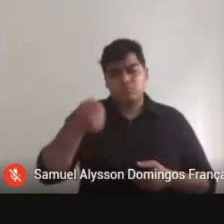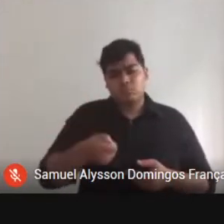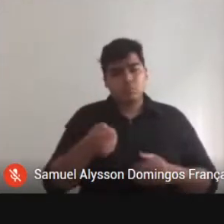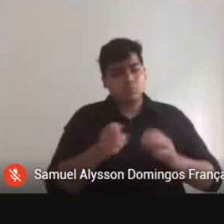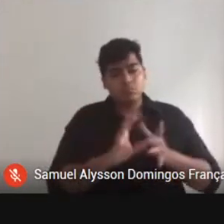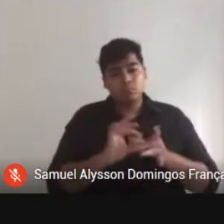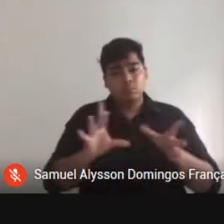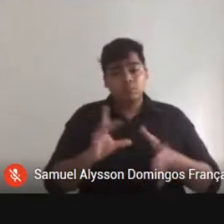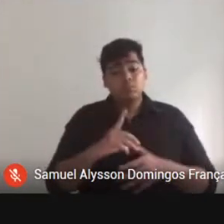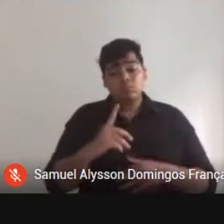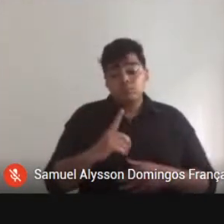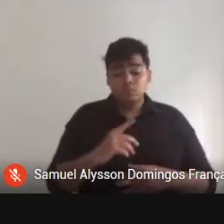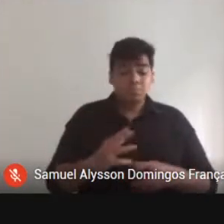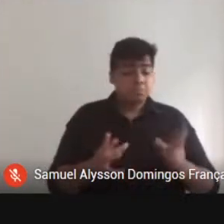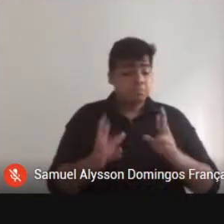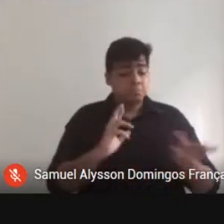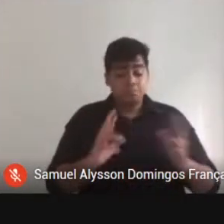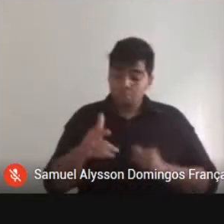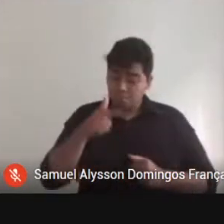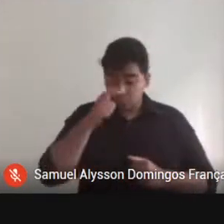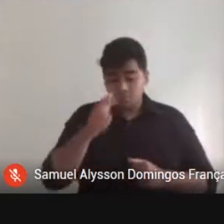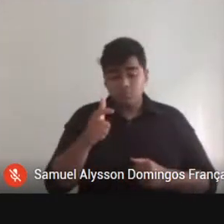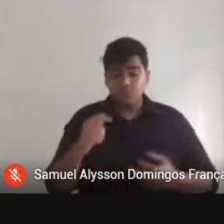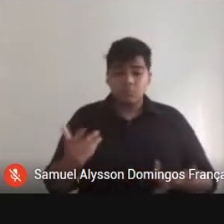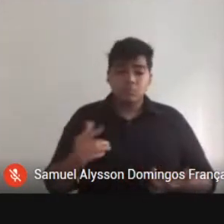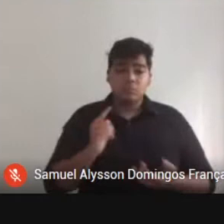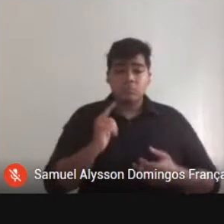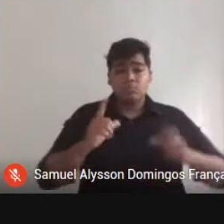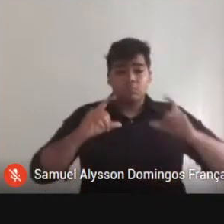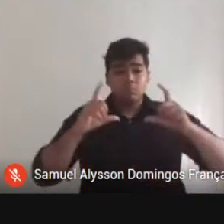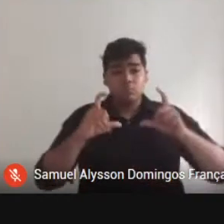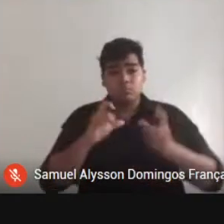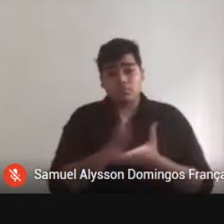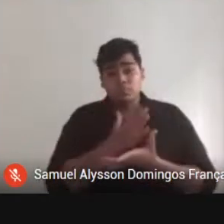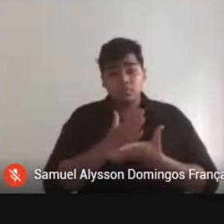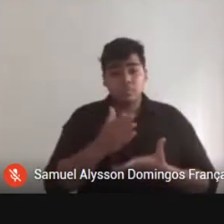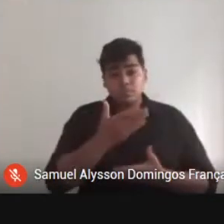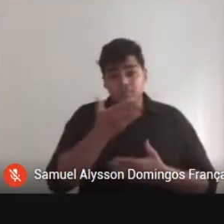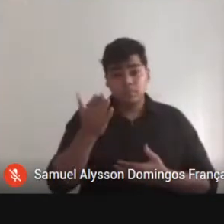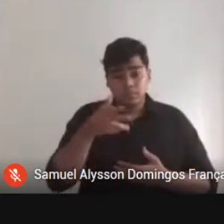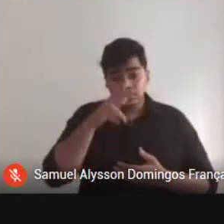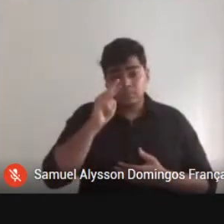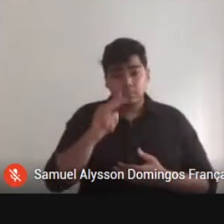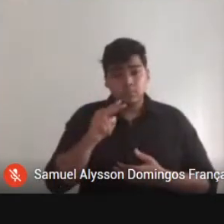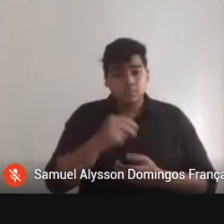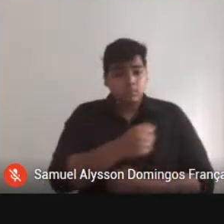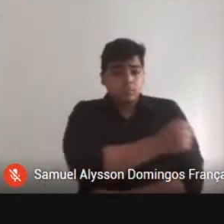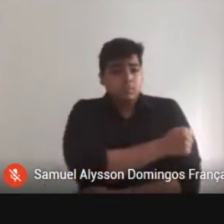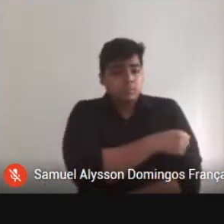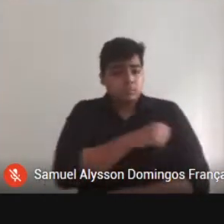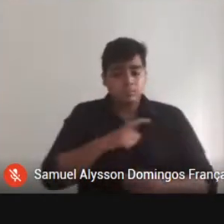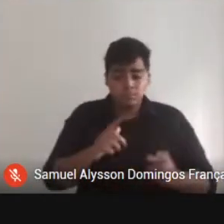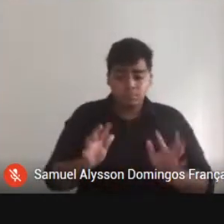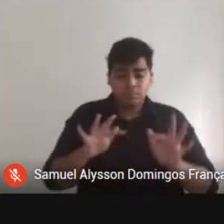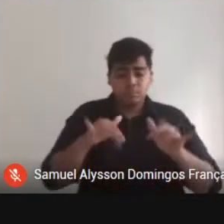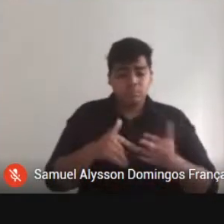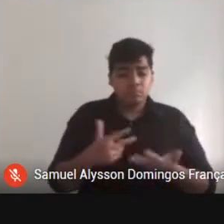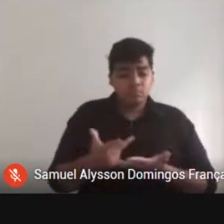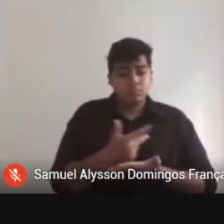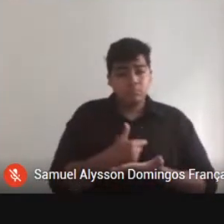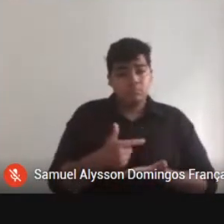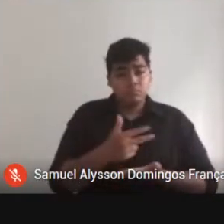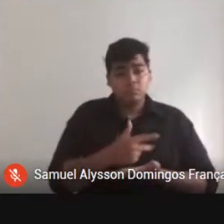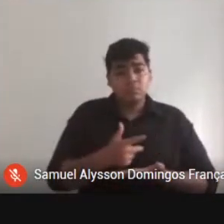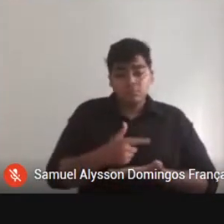resultados interessantíssimos, né? E aí eu trago algumas fotos para vocês verem aqui, por exemplo, de um aluno que estava no momento finalizando os desenhos, né? Eles faziam os desenhos